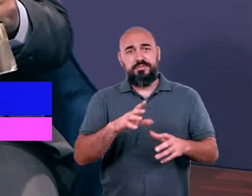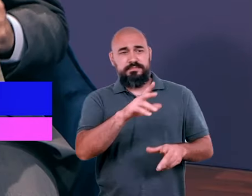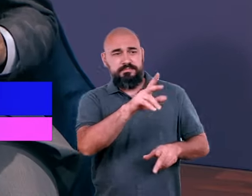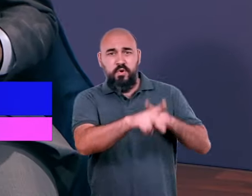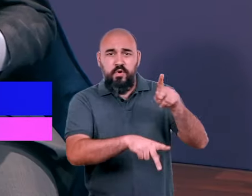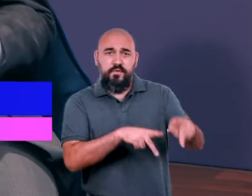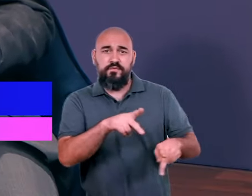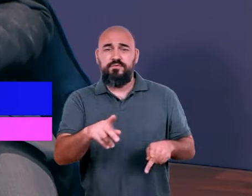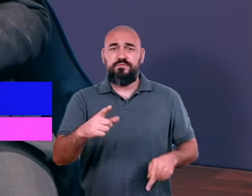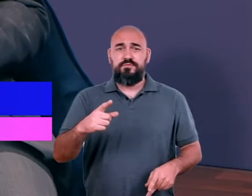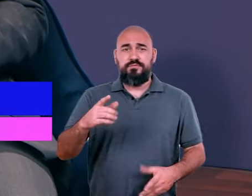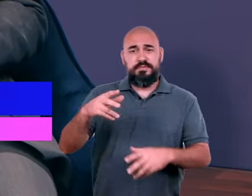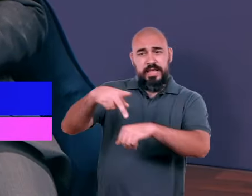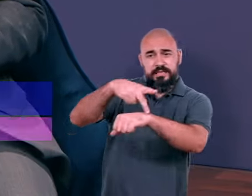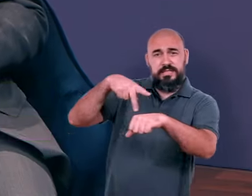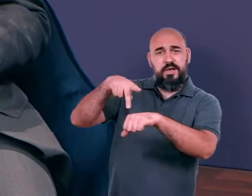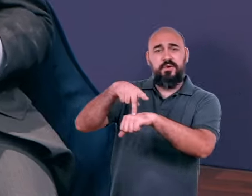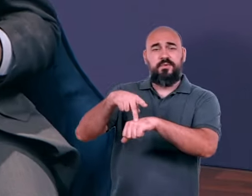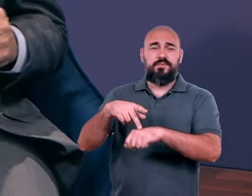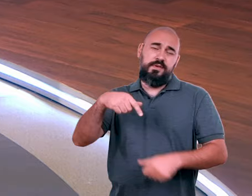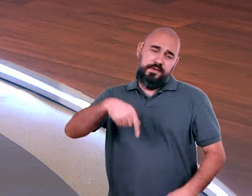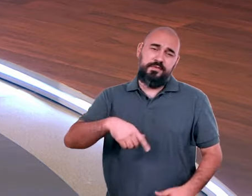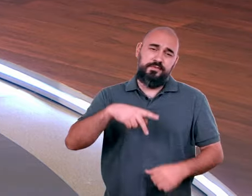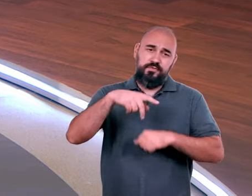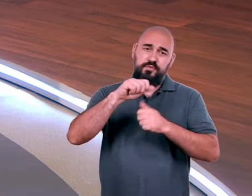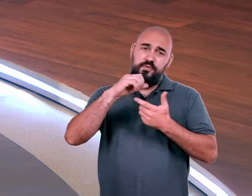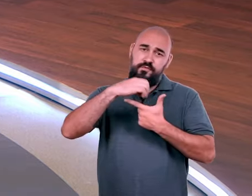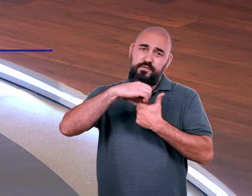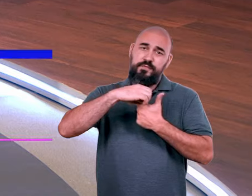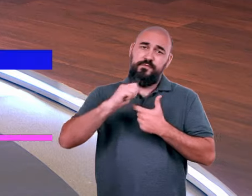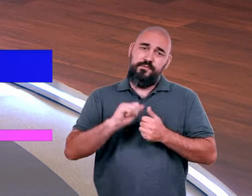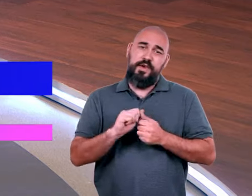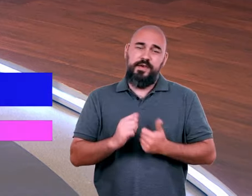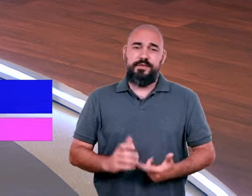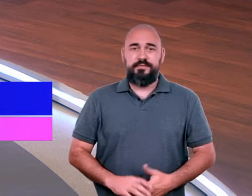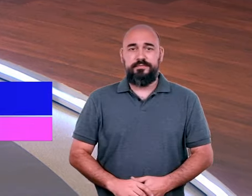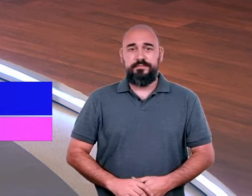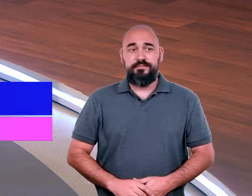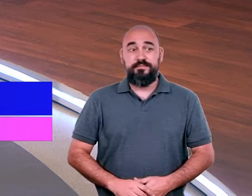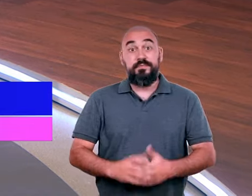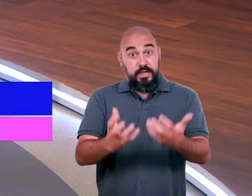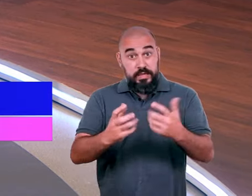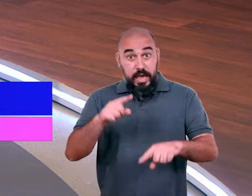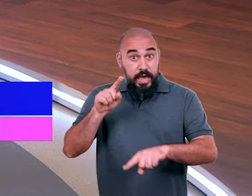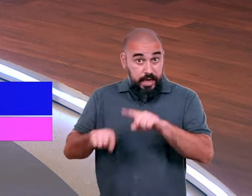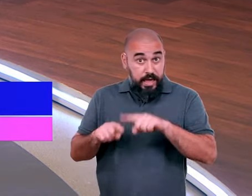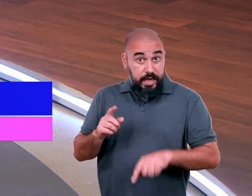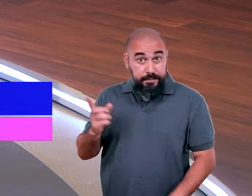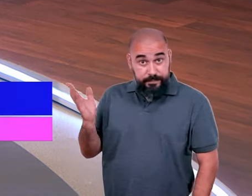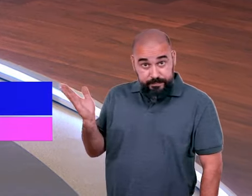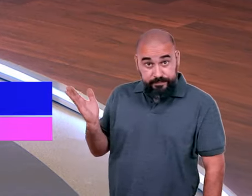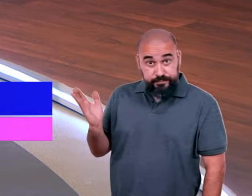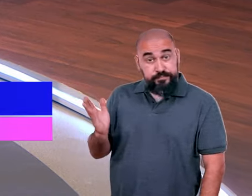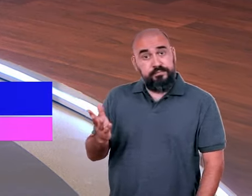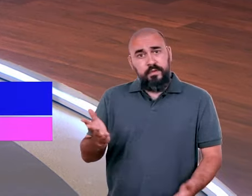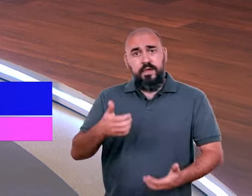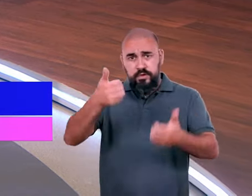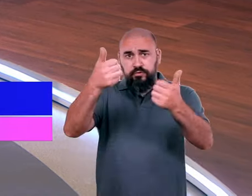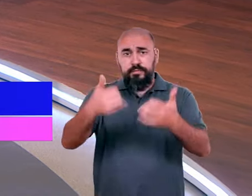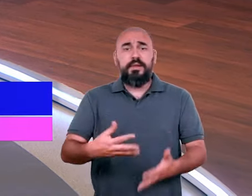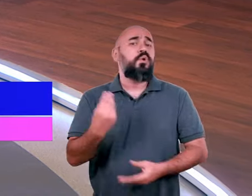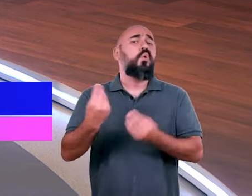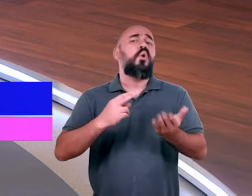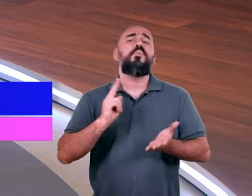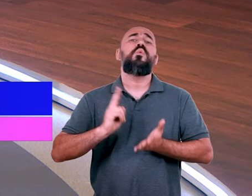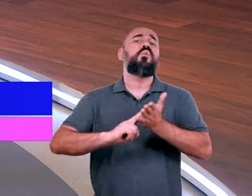povo, como faz a Novo Tempo. E se você quer ter esse material, esse recurso aqui, que eu já contei para você como é que ele